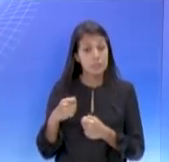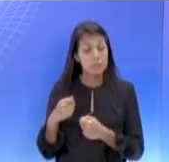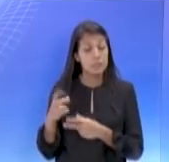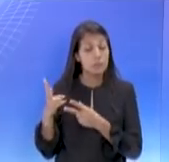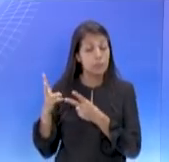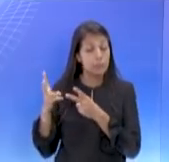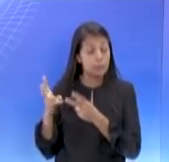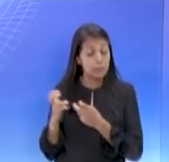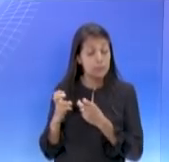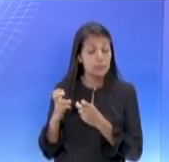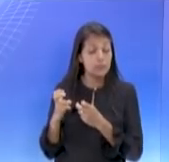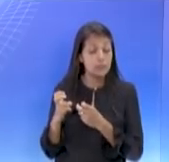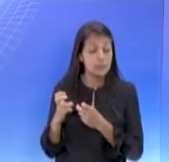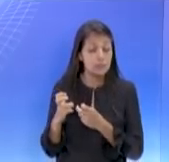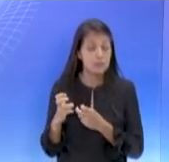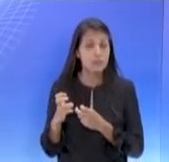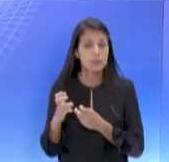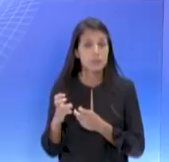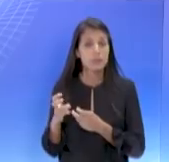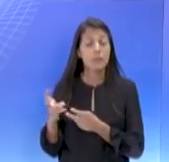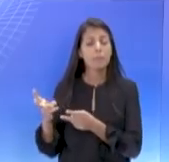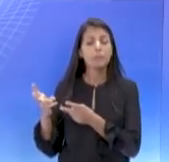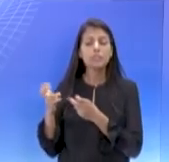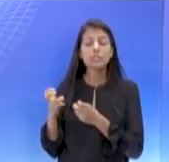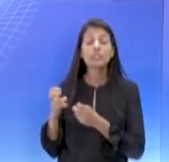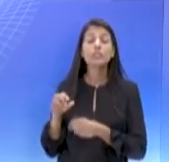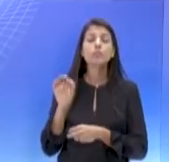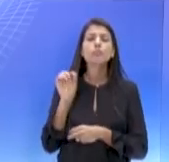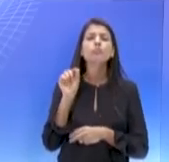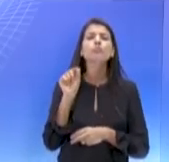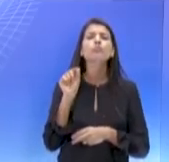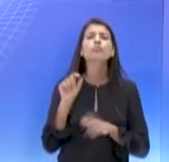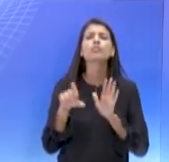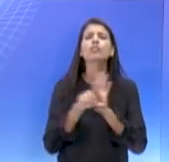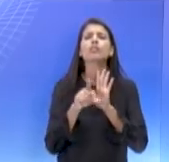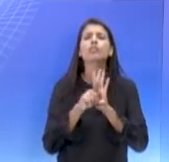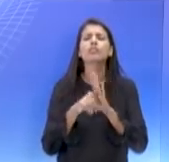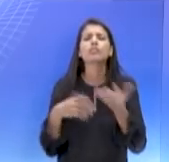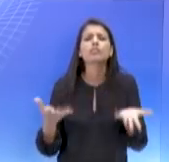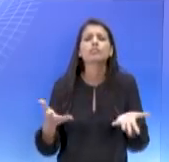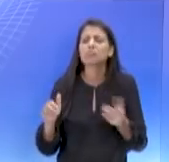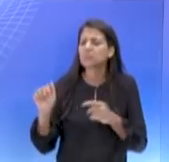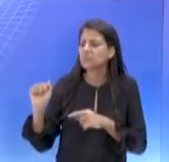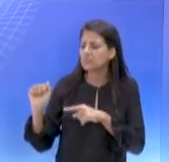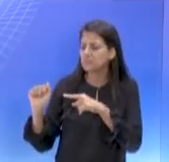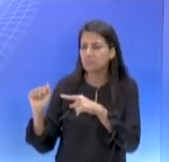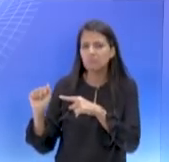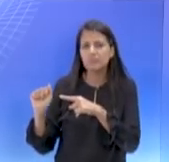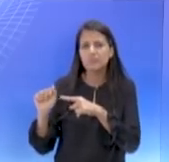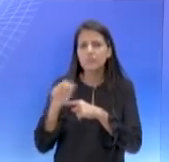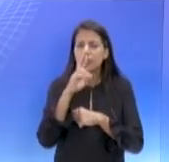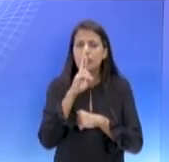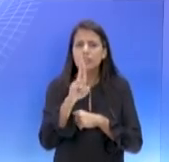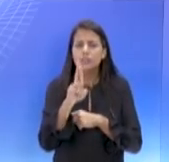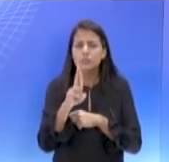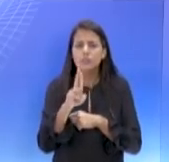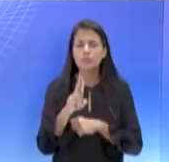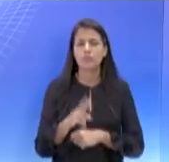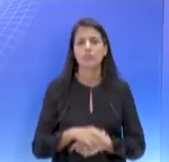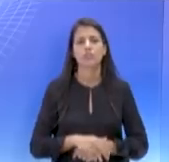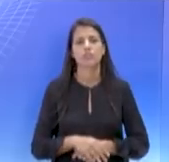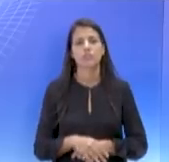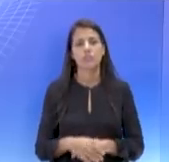entre. Então, essa lei tem em vista o quê? Letra A, primeira resposta. A etnia, né,